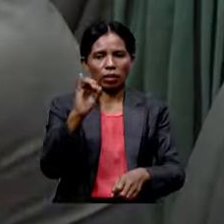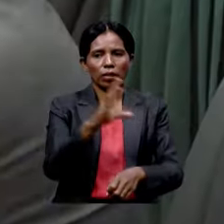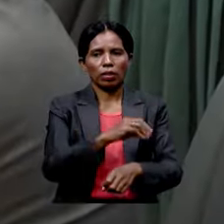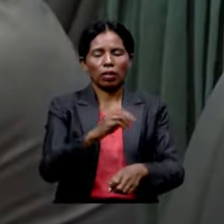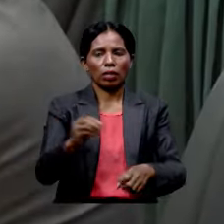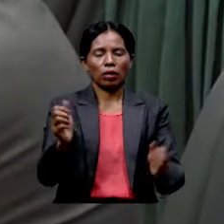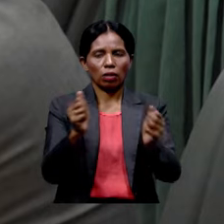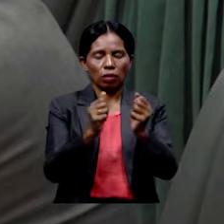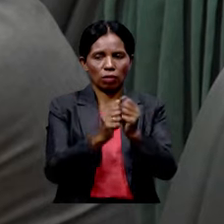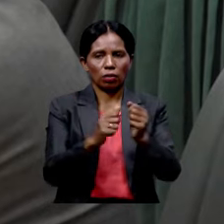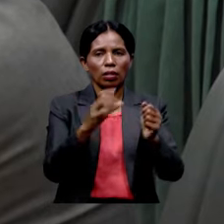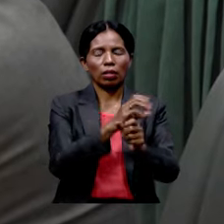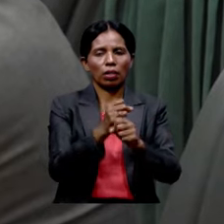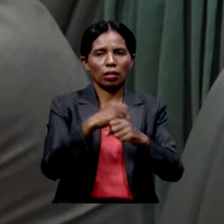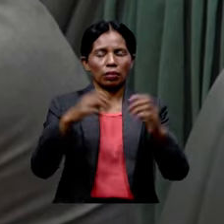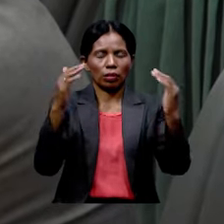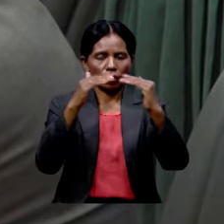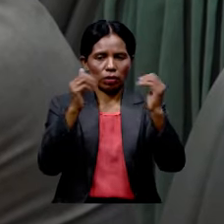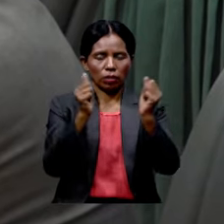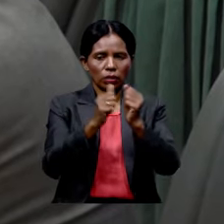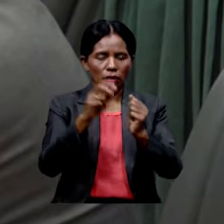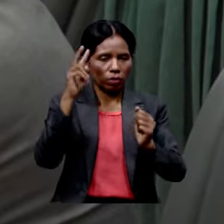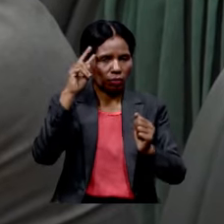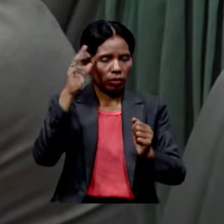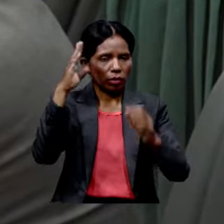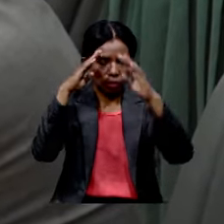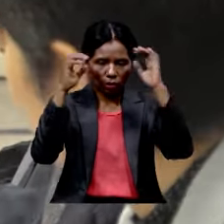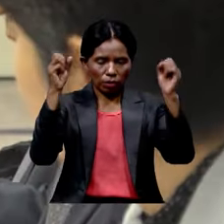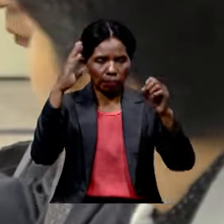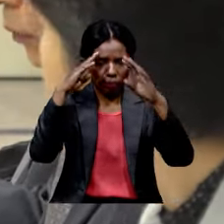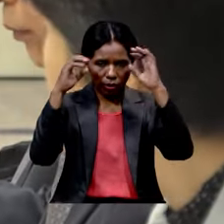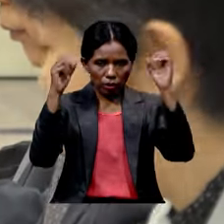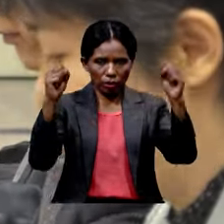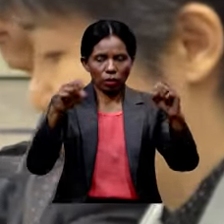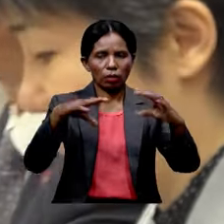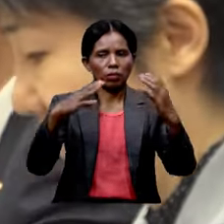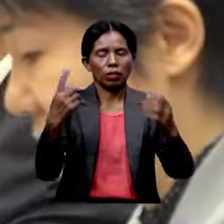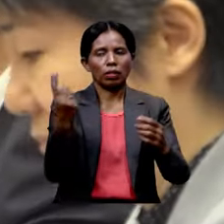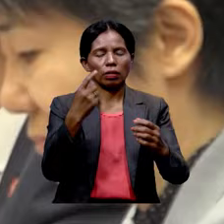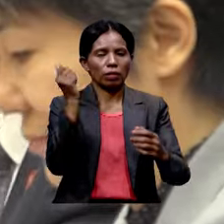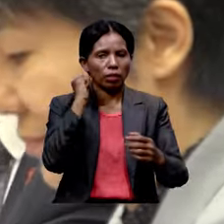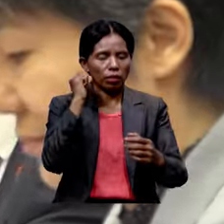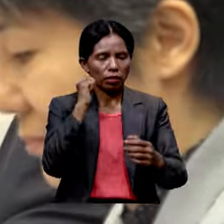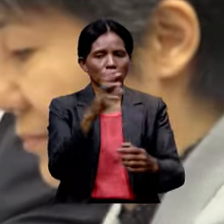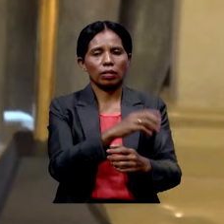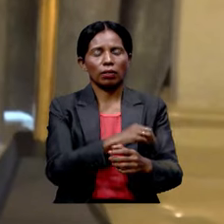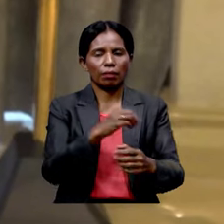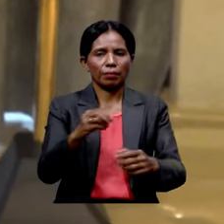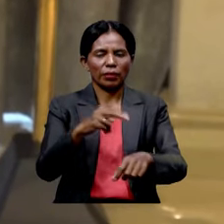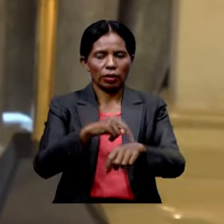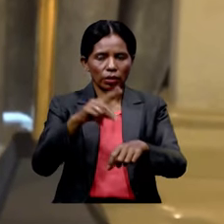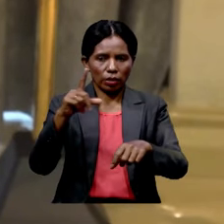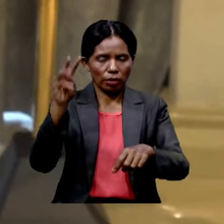Albuadilai, o delegação, ao encontro bilateral, o Vice-Presidente Comitê Permanente Assembleia Popular Nacional, no